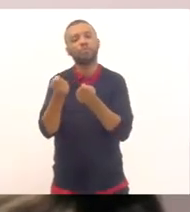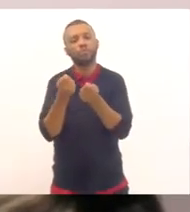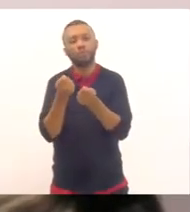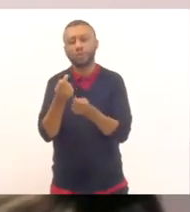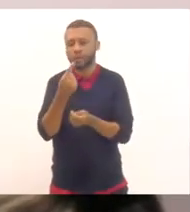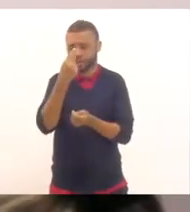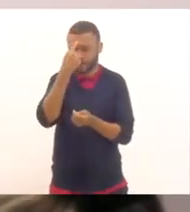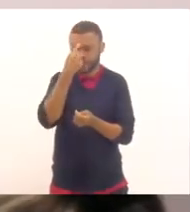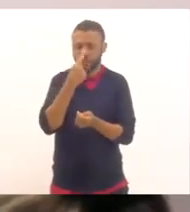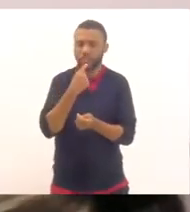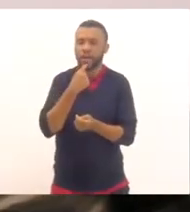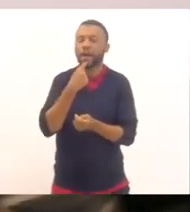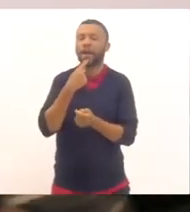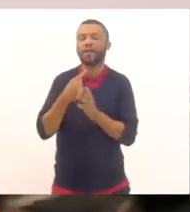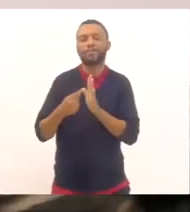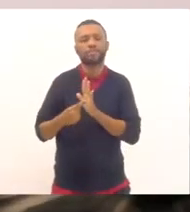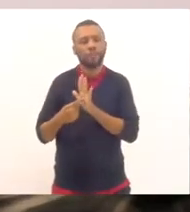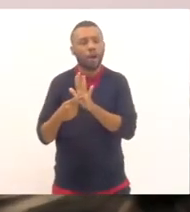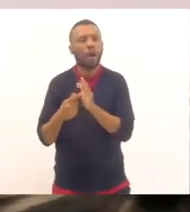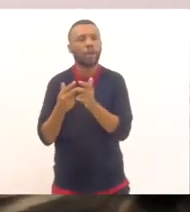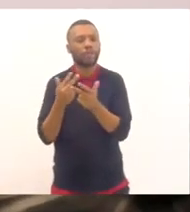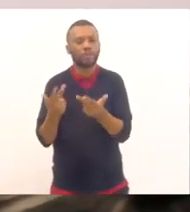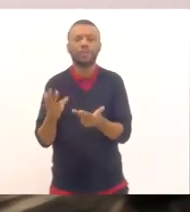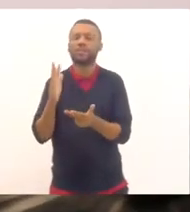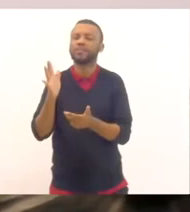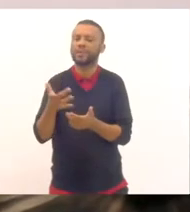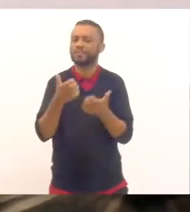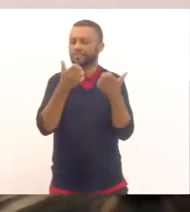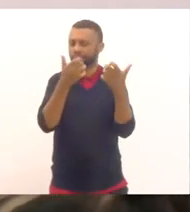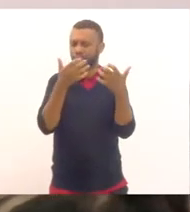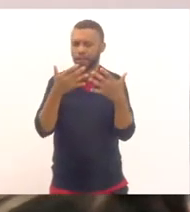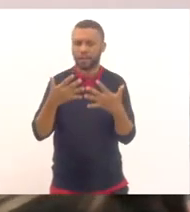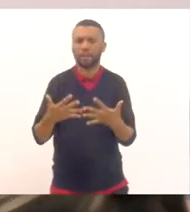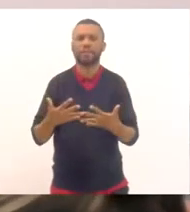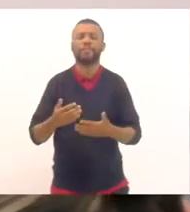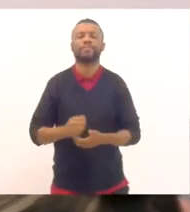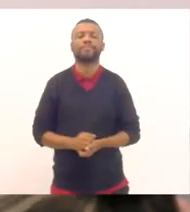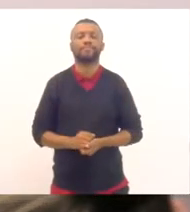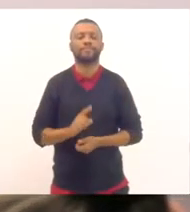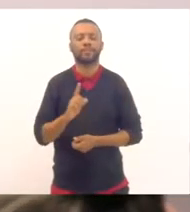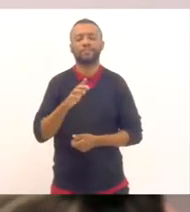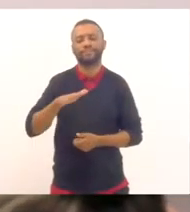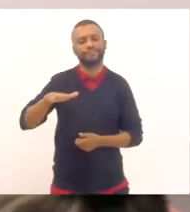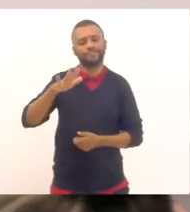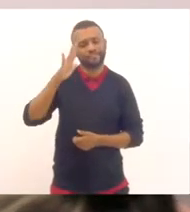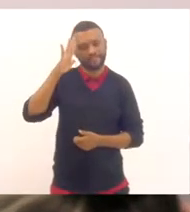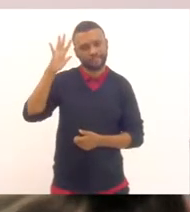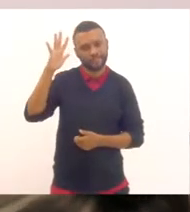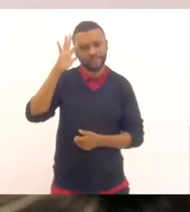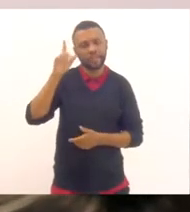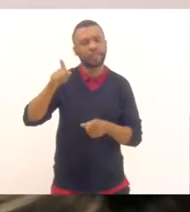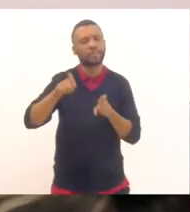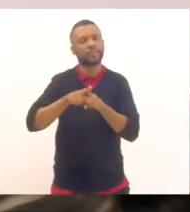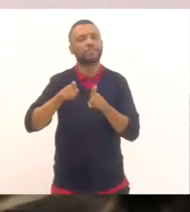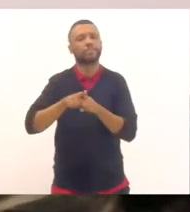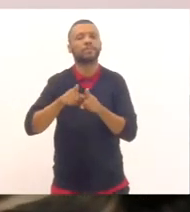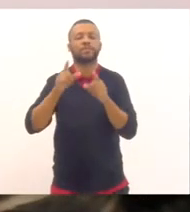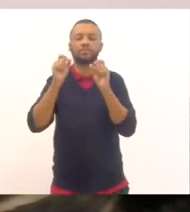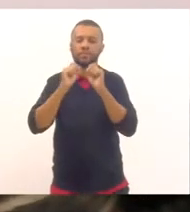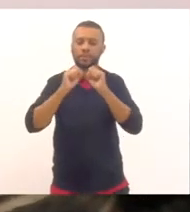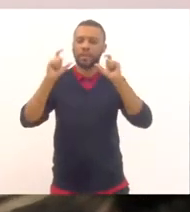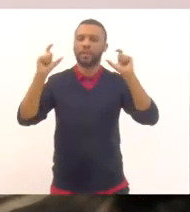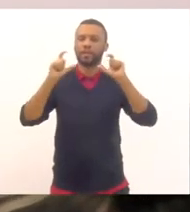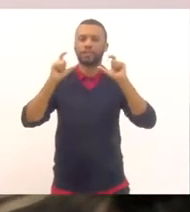margens que já foi colocado aqui né então nessa linha ele também nos alertou sobre a